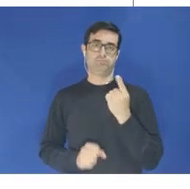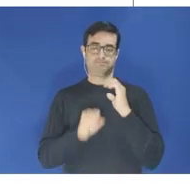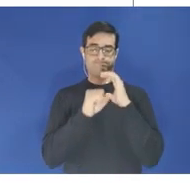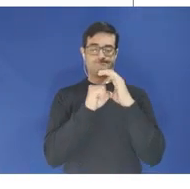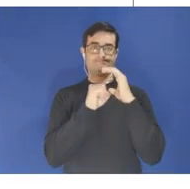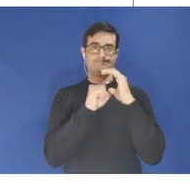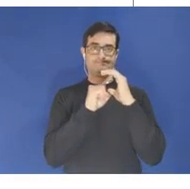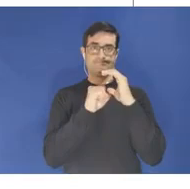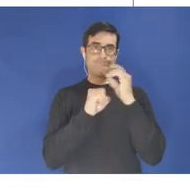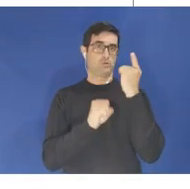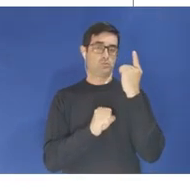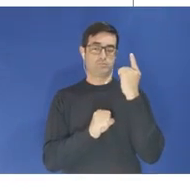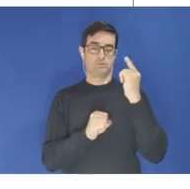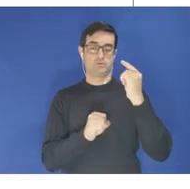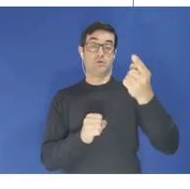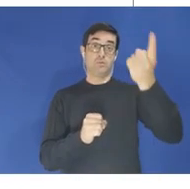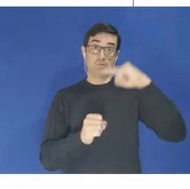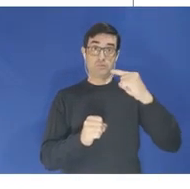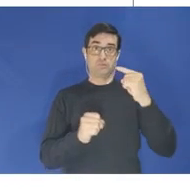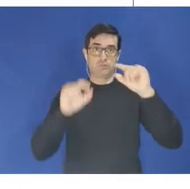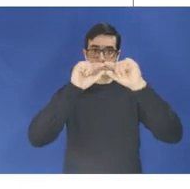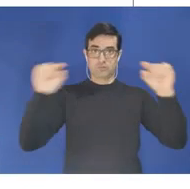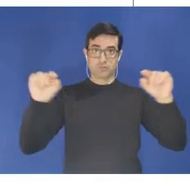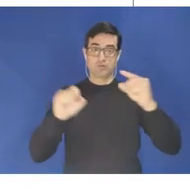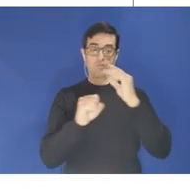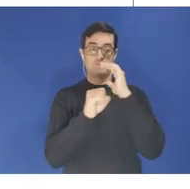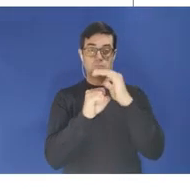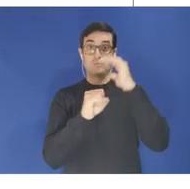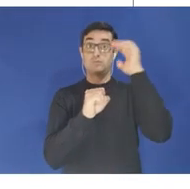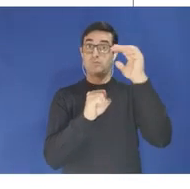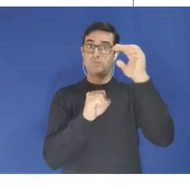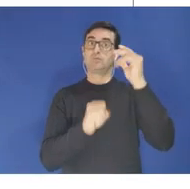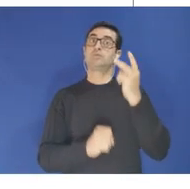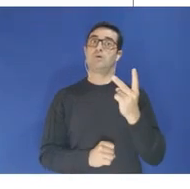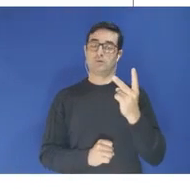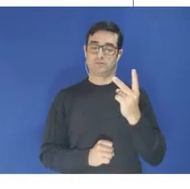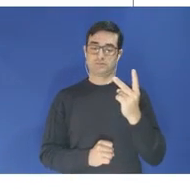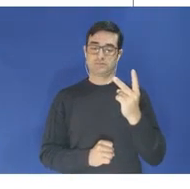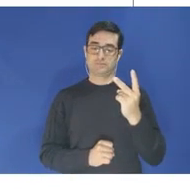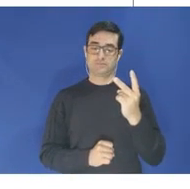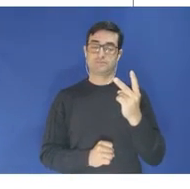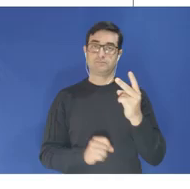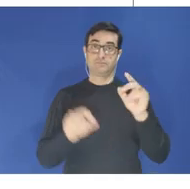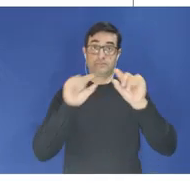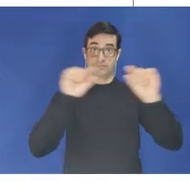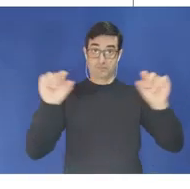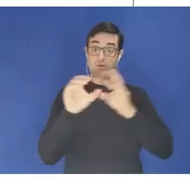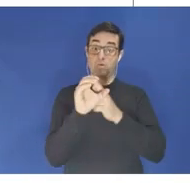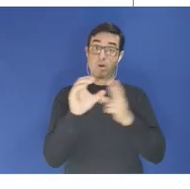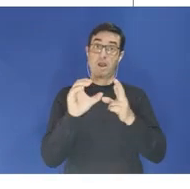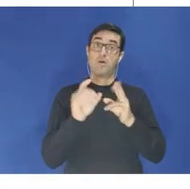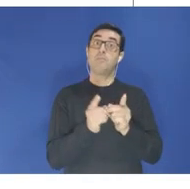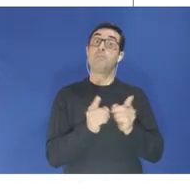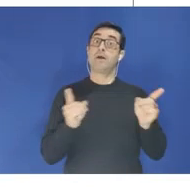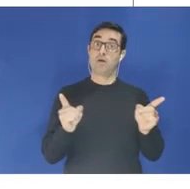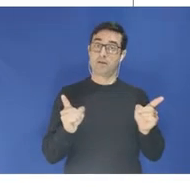1. Os elementos do segundo período têm o nível 1 e o 2. Obviamente, o